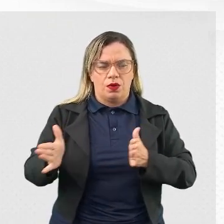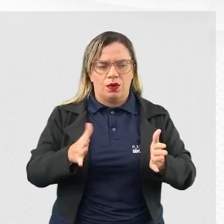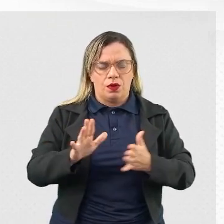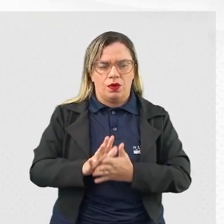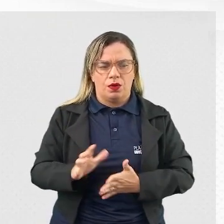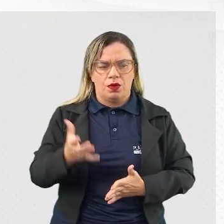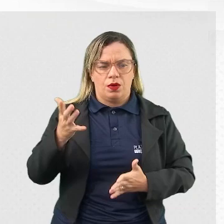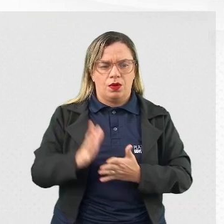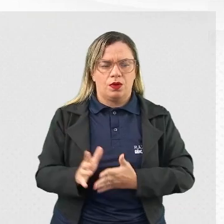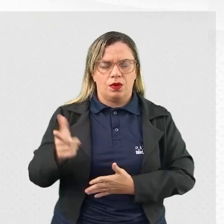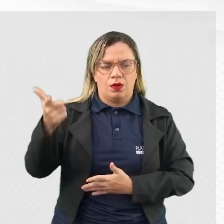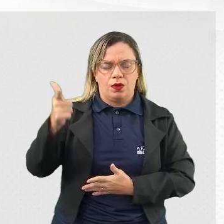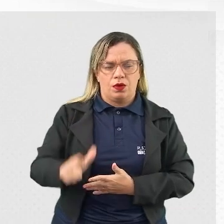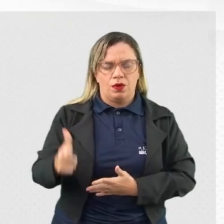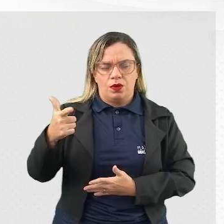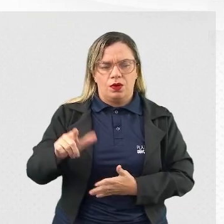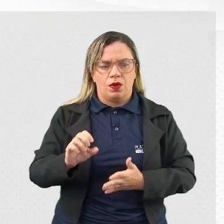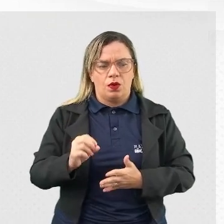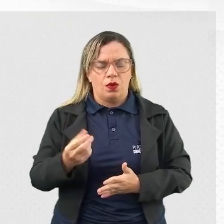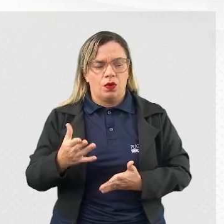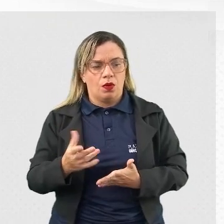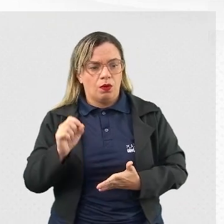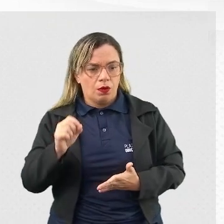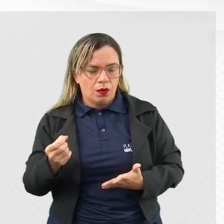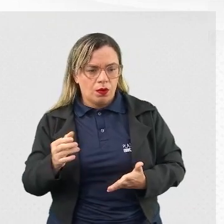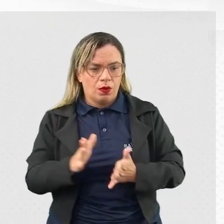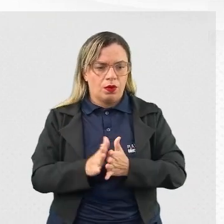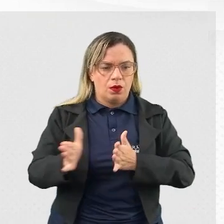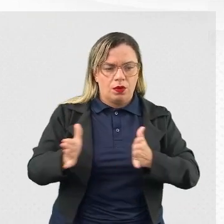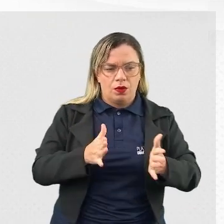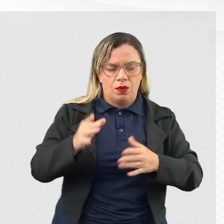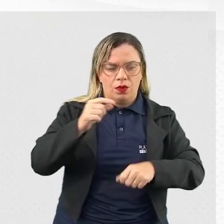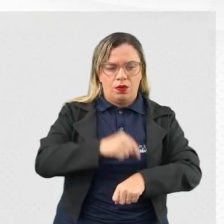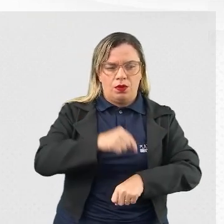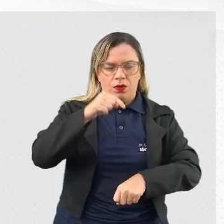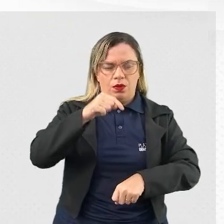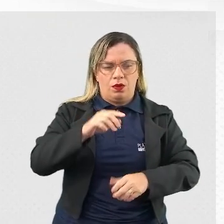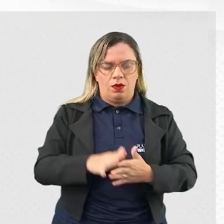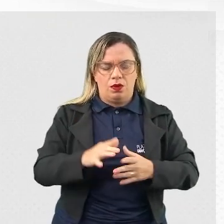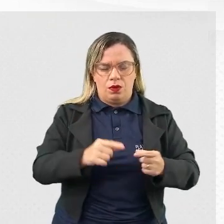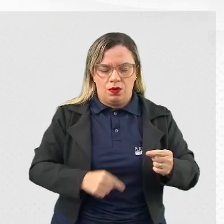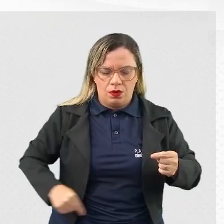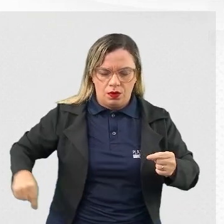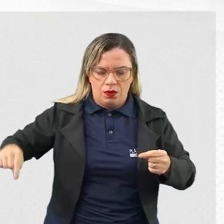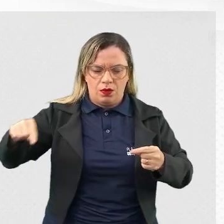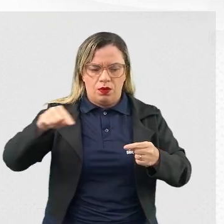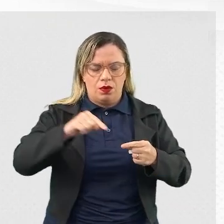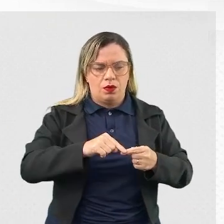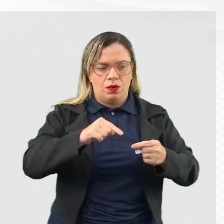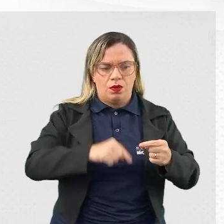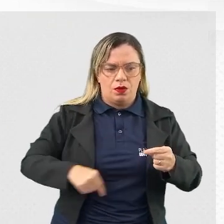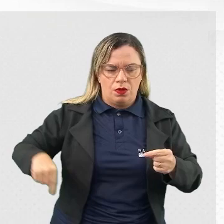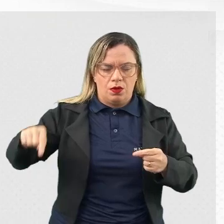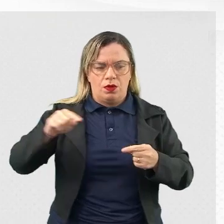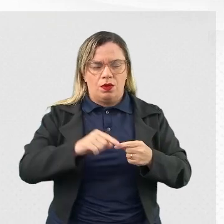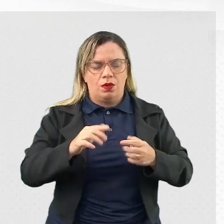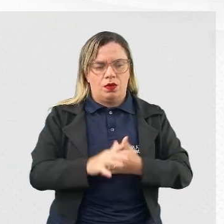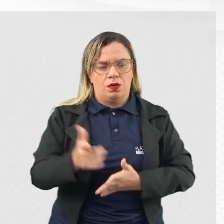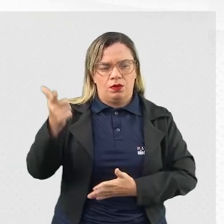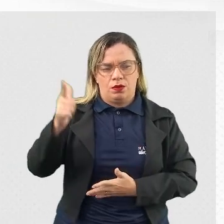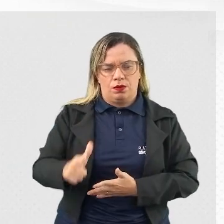ocorre a repetição, ou seja, é o intervalo de tempo gasto em uma repetição. Chamamos